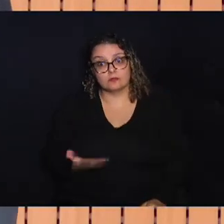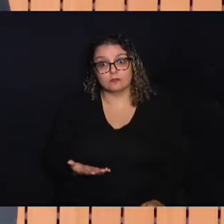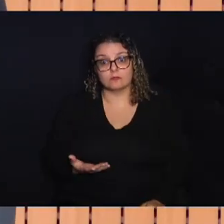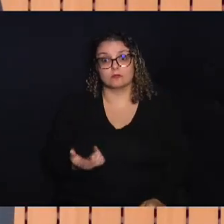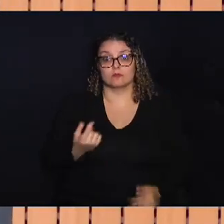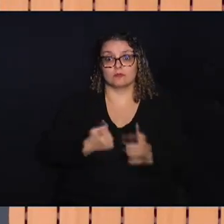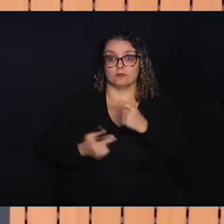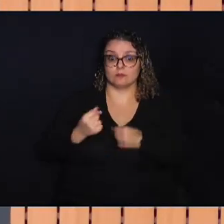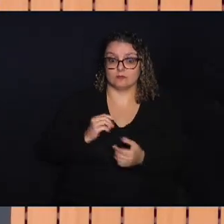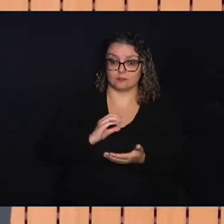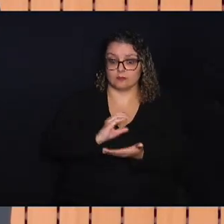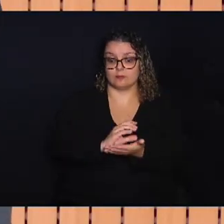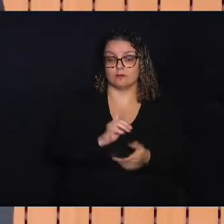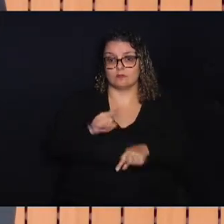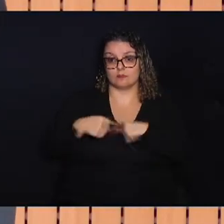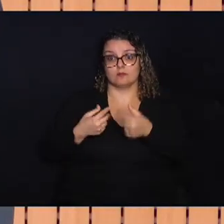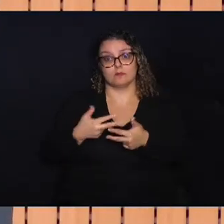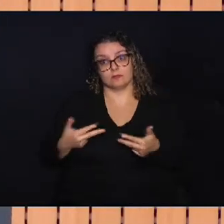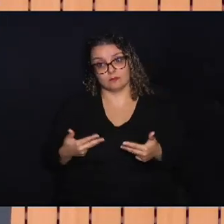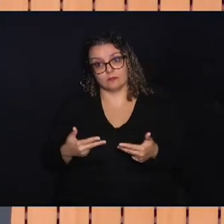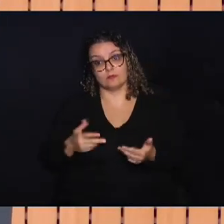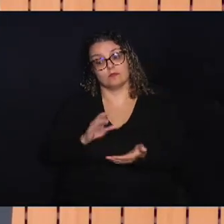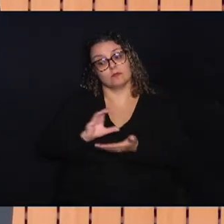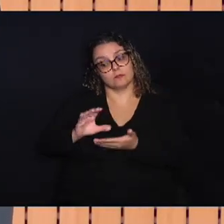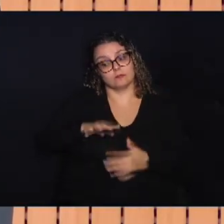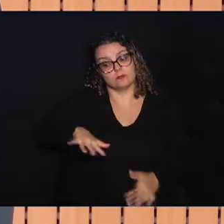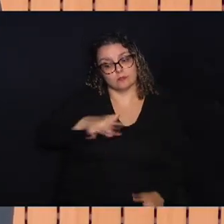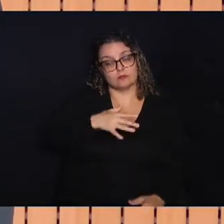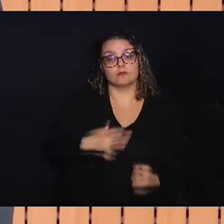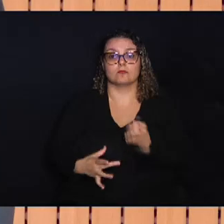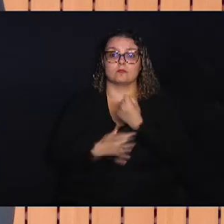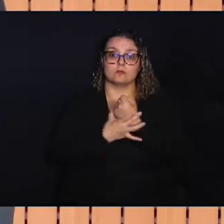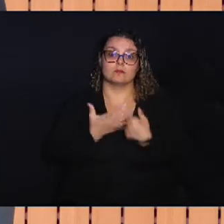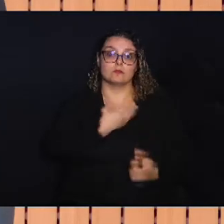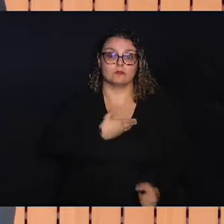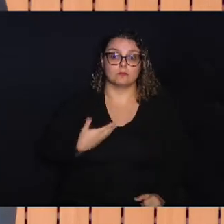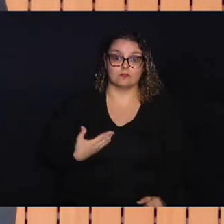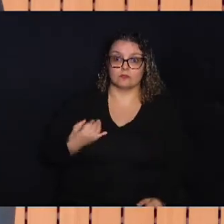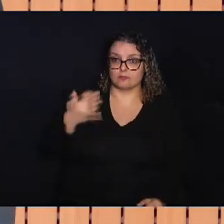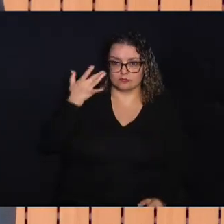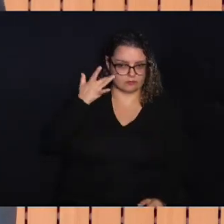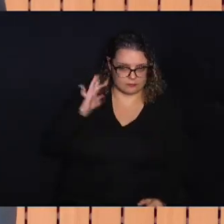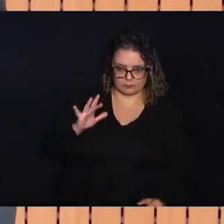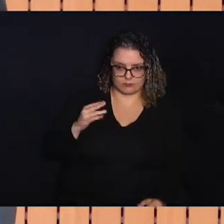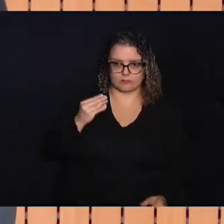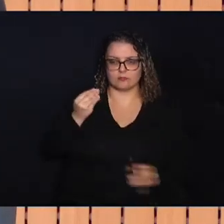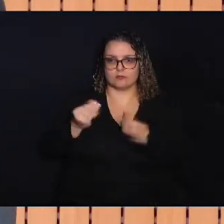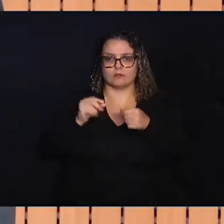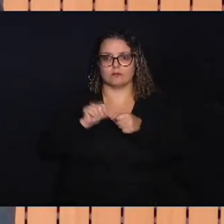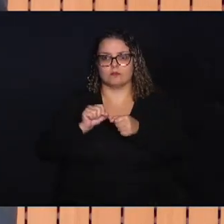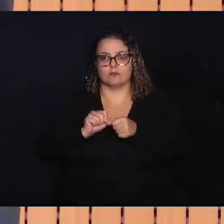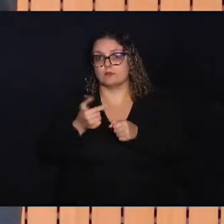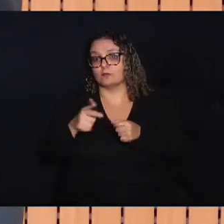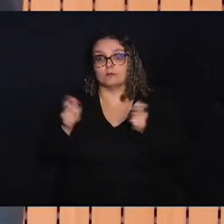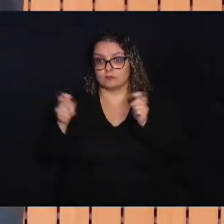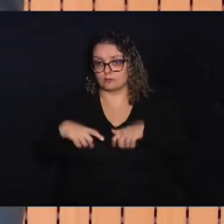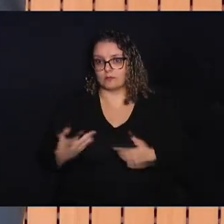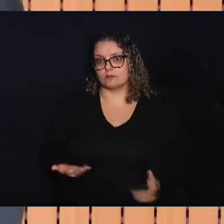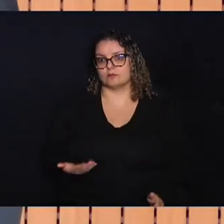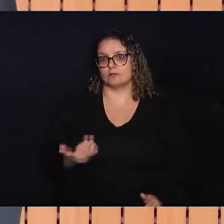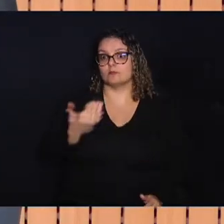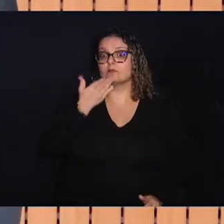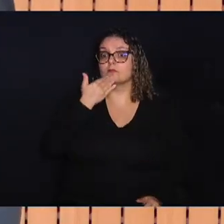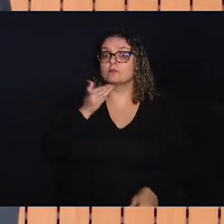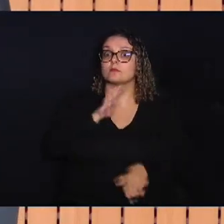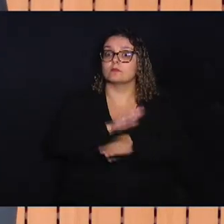dinheiro que vocês usam em outras coisas, usa na segurança pública. Se vocês não sabem como fazer, não têm competência, peçam ajuda